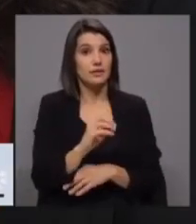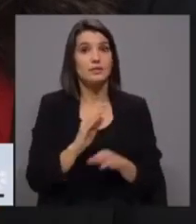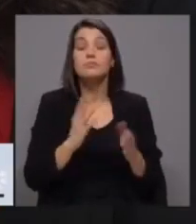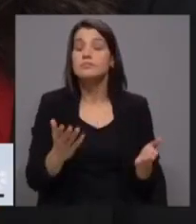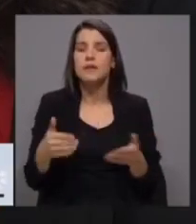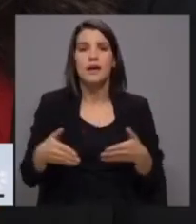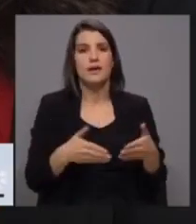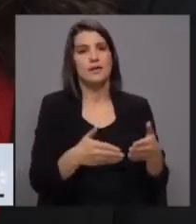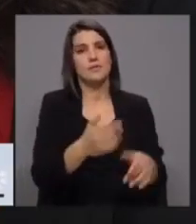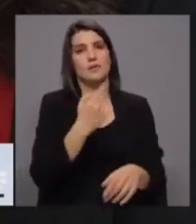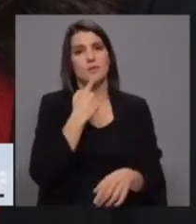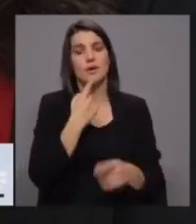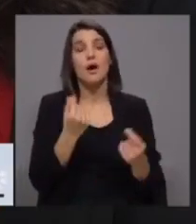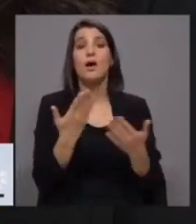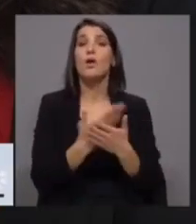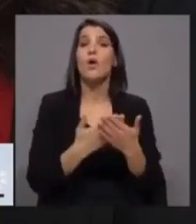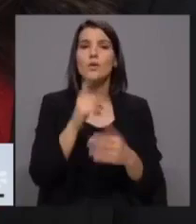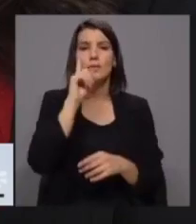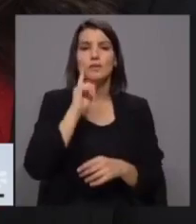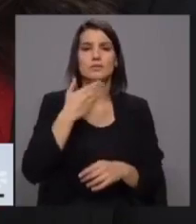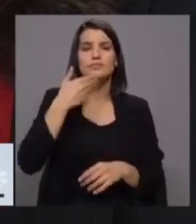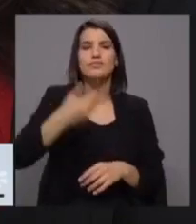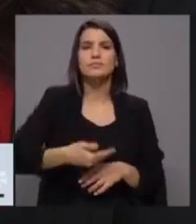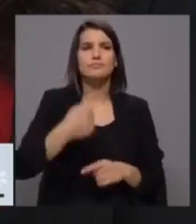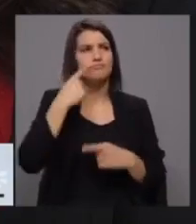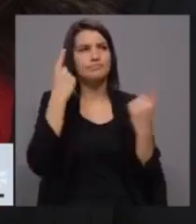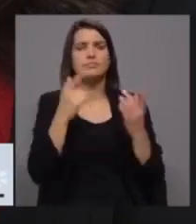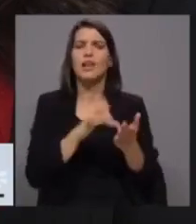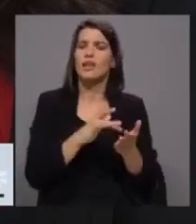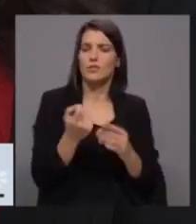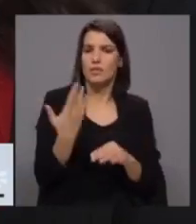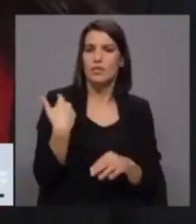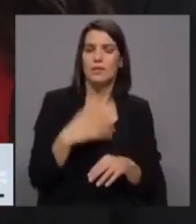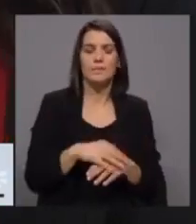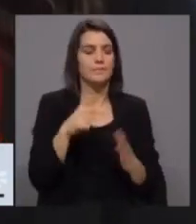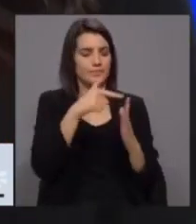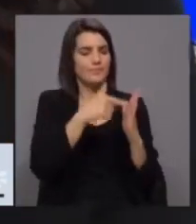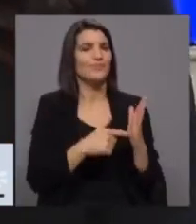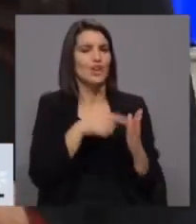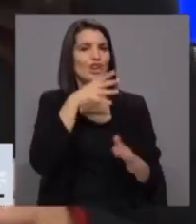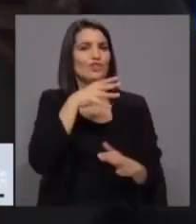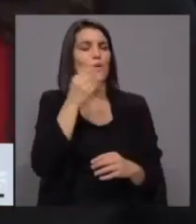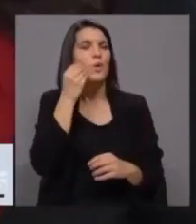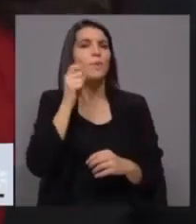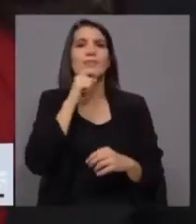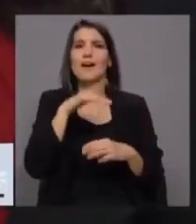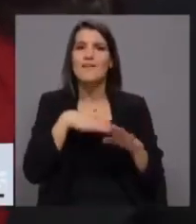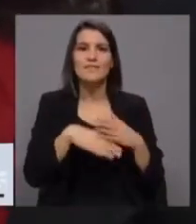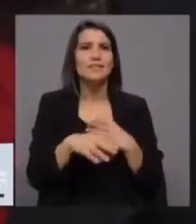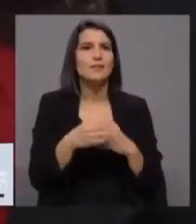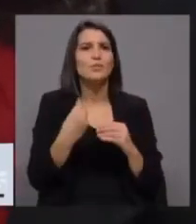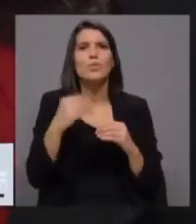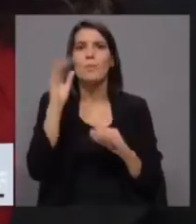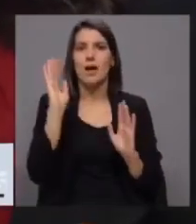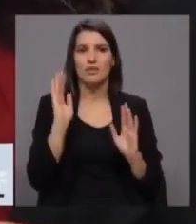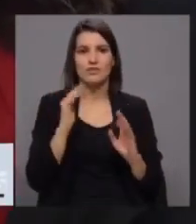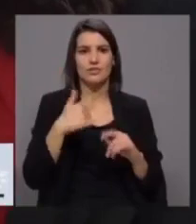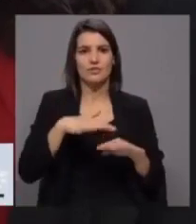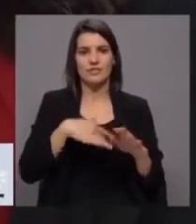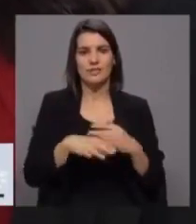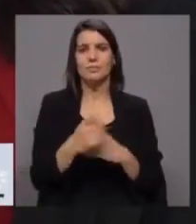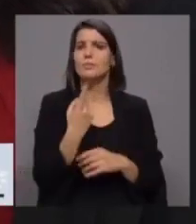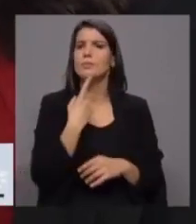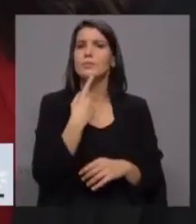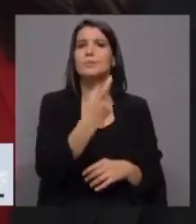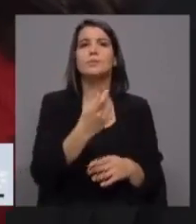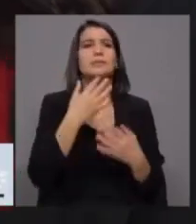grande caminho. Há uma economista que lançou um livro recentemente em que explica como nós podemos fazer tão mais do que temos feito, fazendo uma